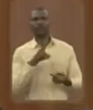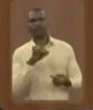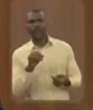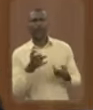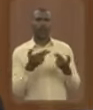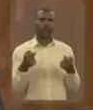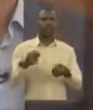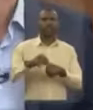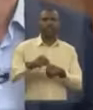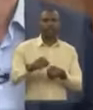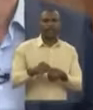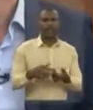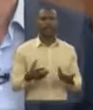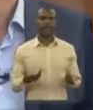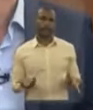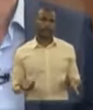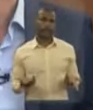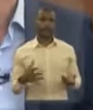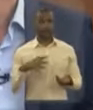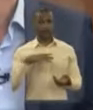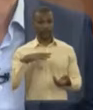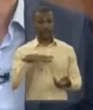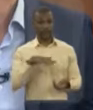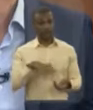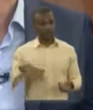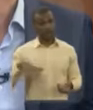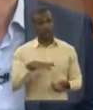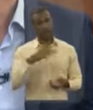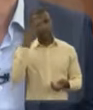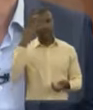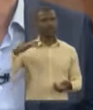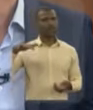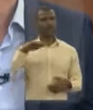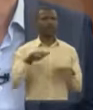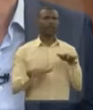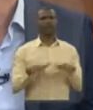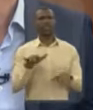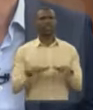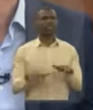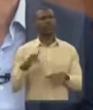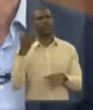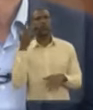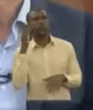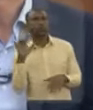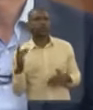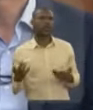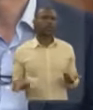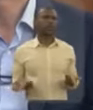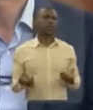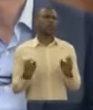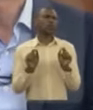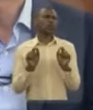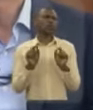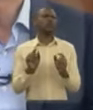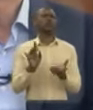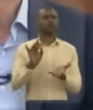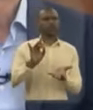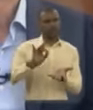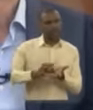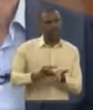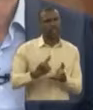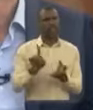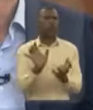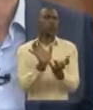tais coisas em relação à cidade e as pessoas às vezes não tem muita ideia né O que que é realmente